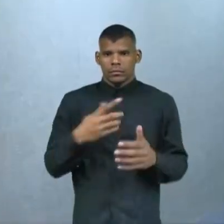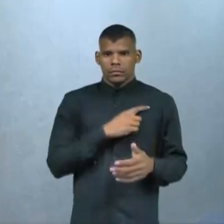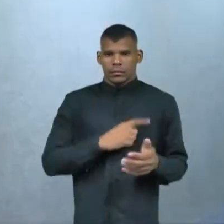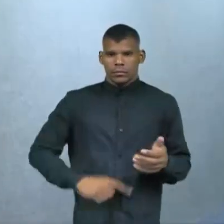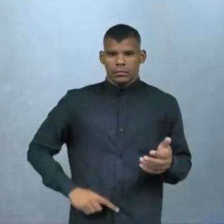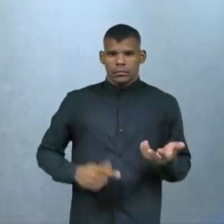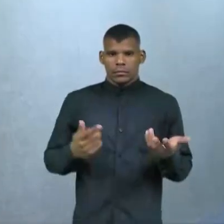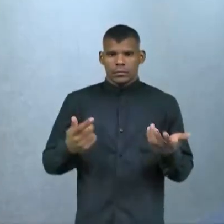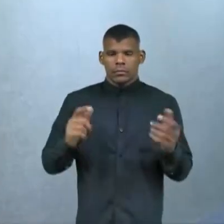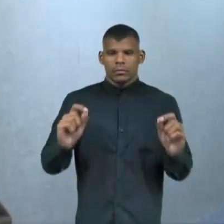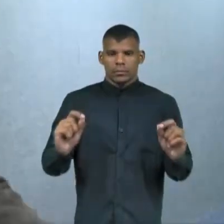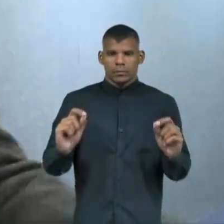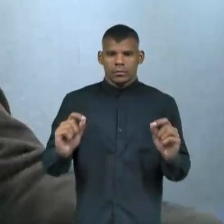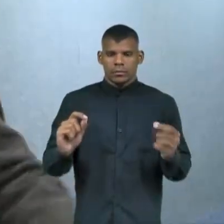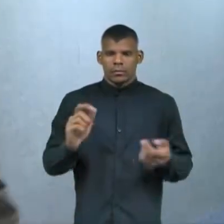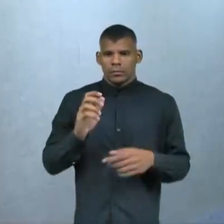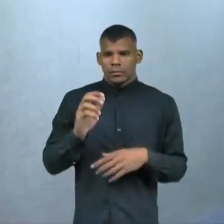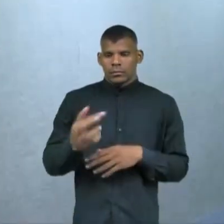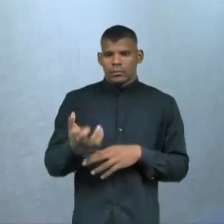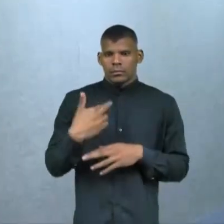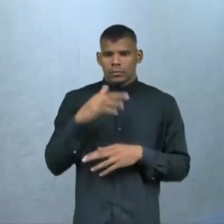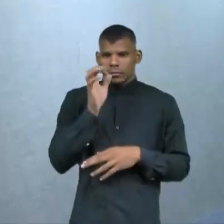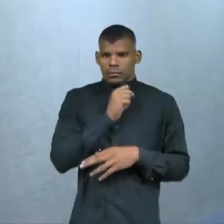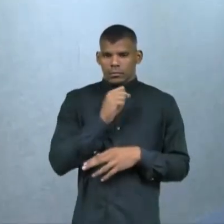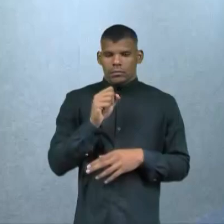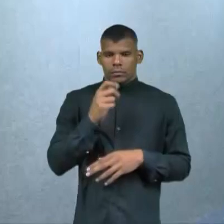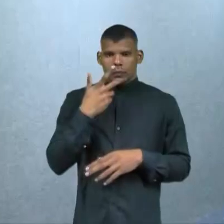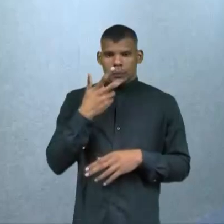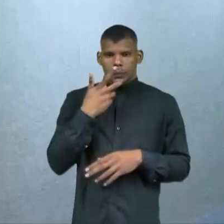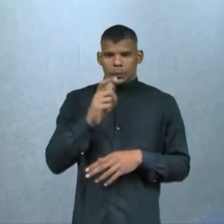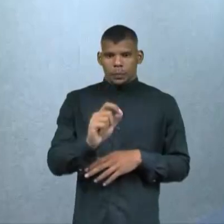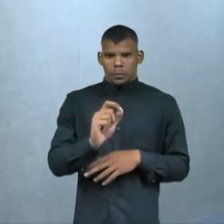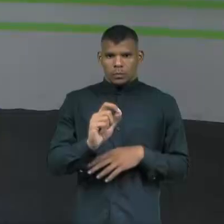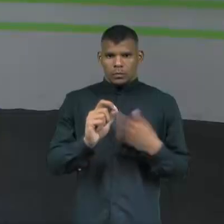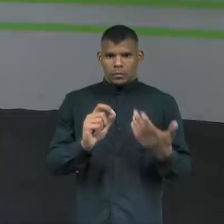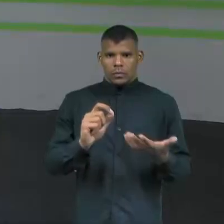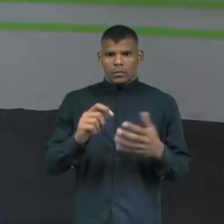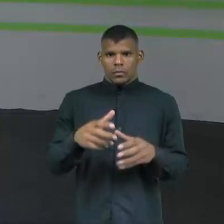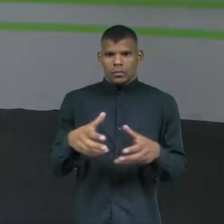possa abreviar a resposta e dizer sim ao pleito da categoria.